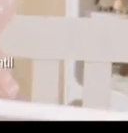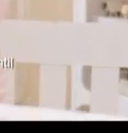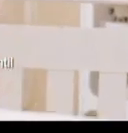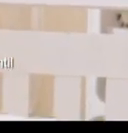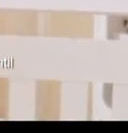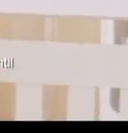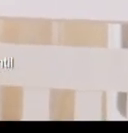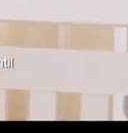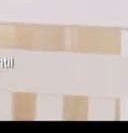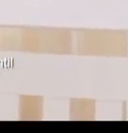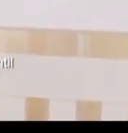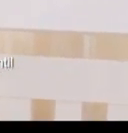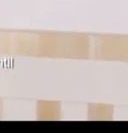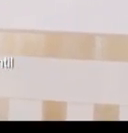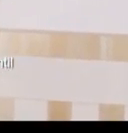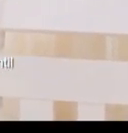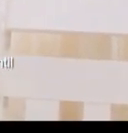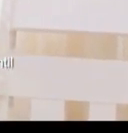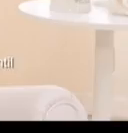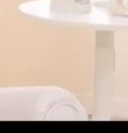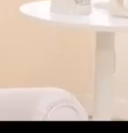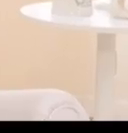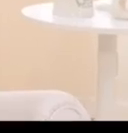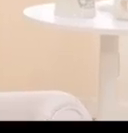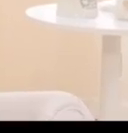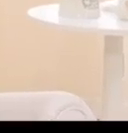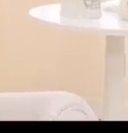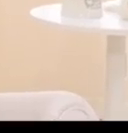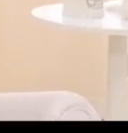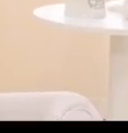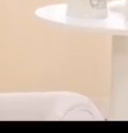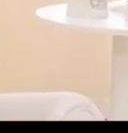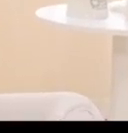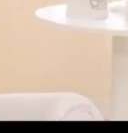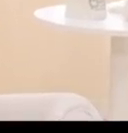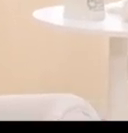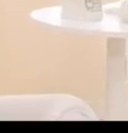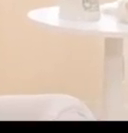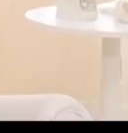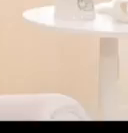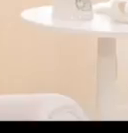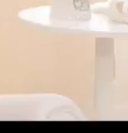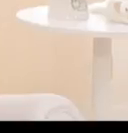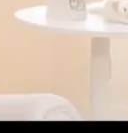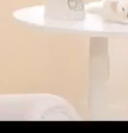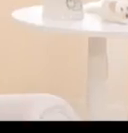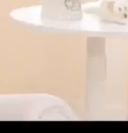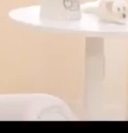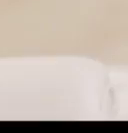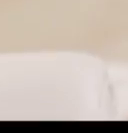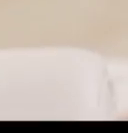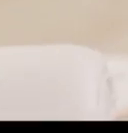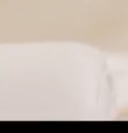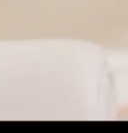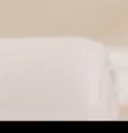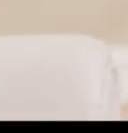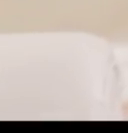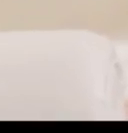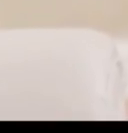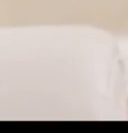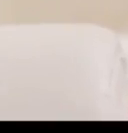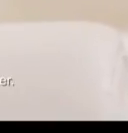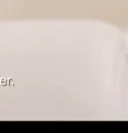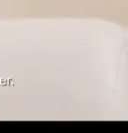mortalidade infantil e tem tudo que o bebê precisa. Amamente seu filho por 2 anos ou mais. E nos 6 primeiros meses, dê somente